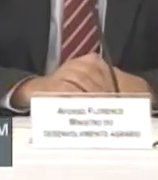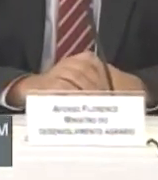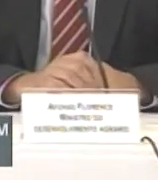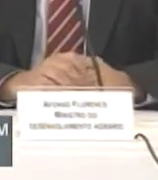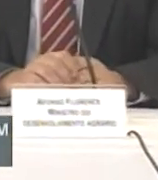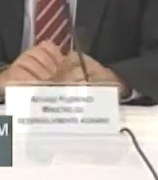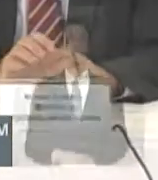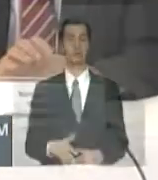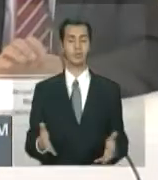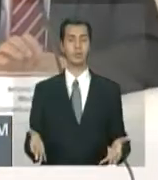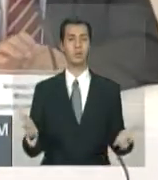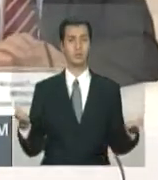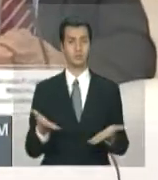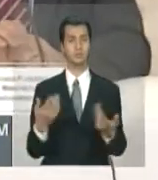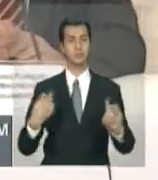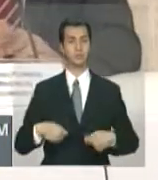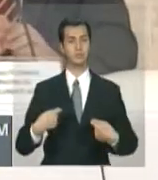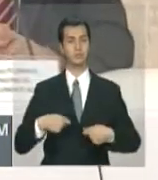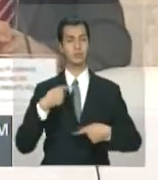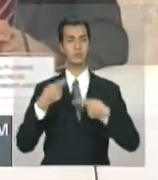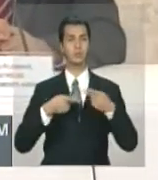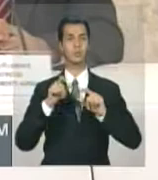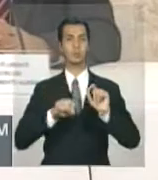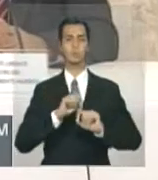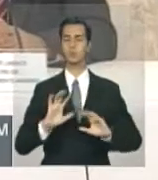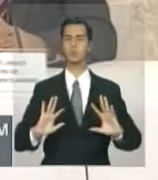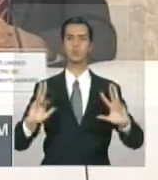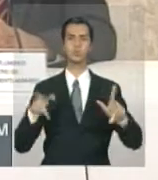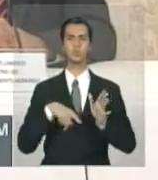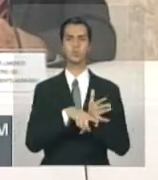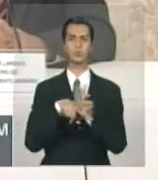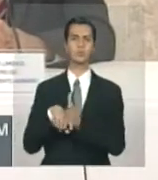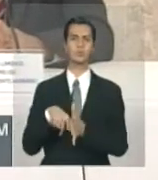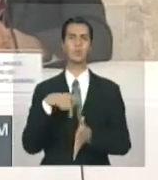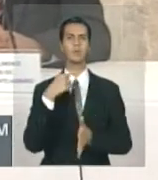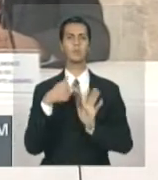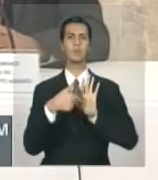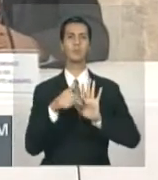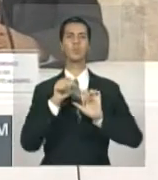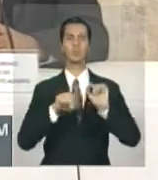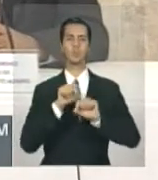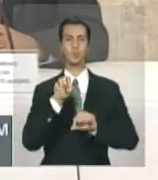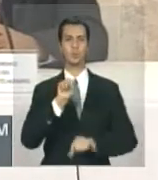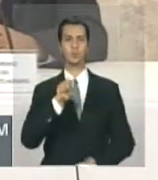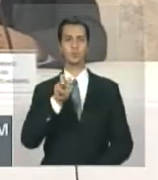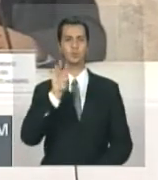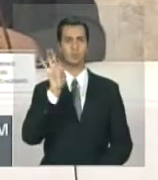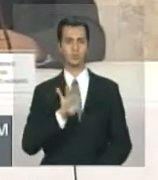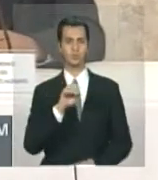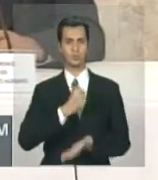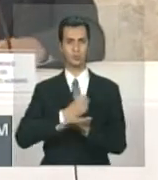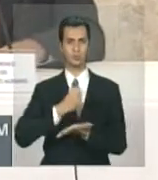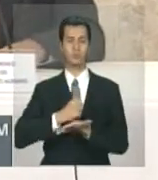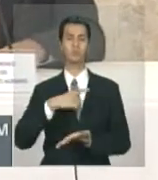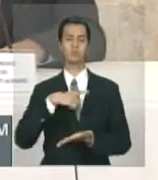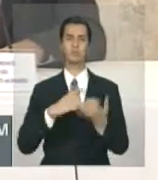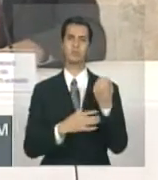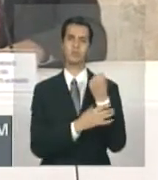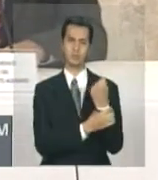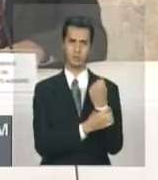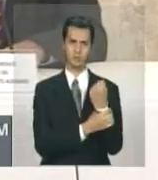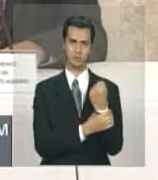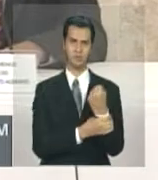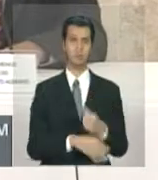Todos os dados indicam que aproximadamente 85% dos contratos estão segurados. Então, as